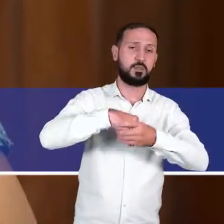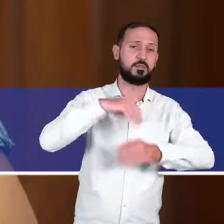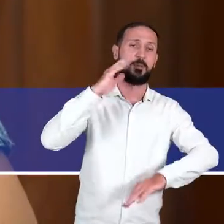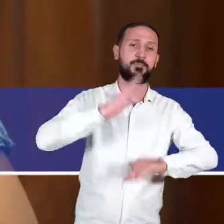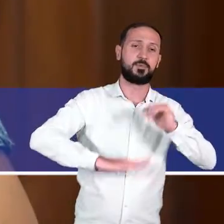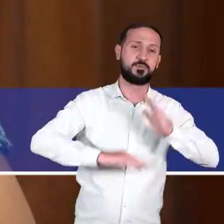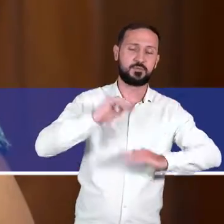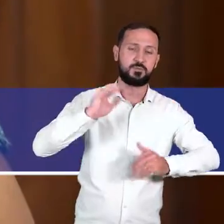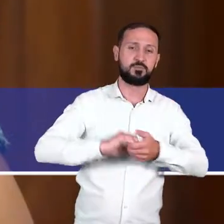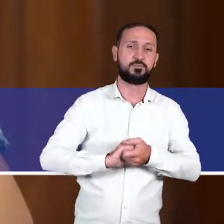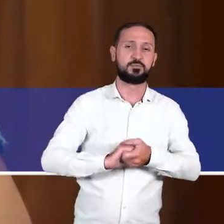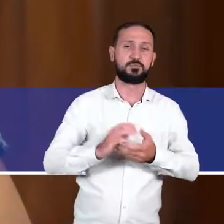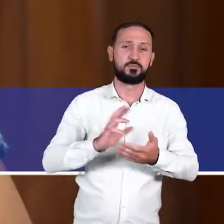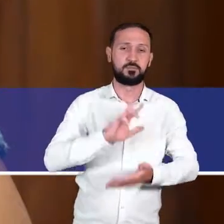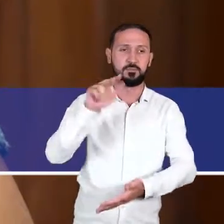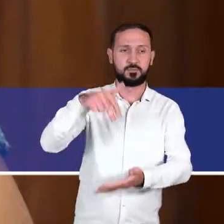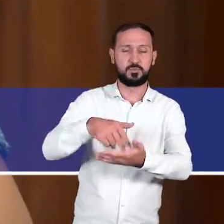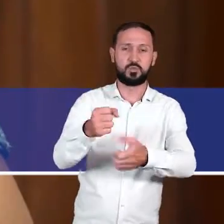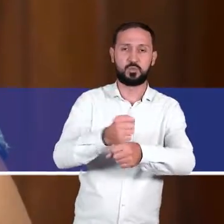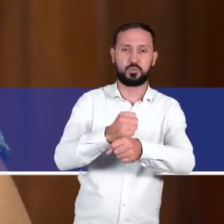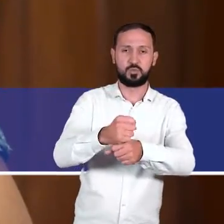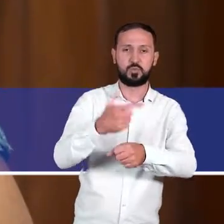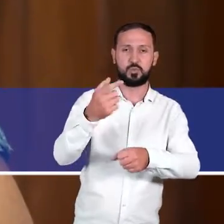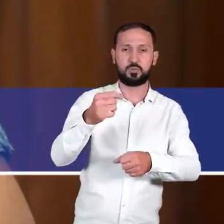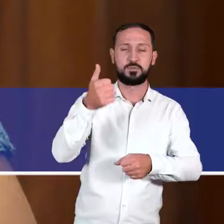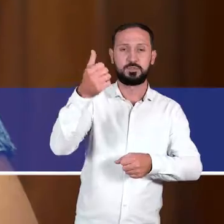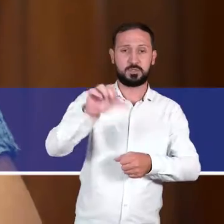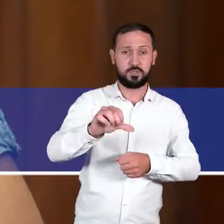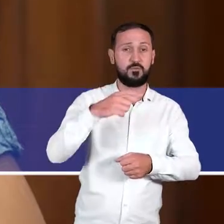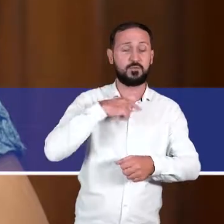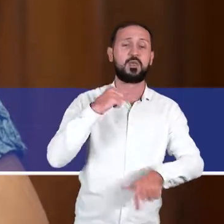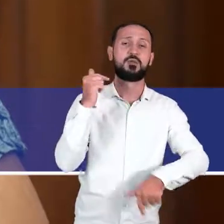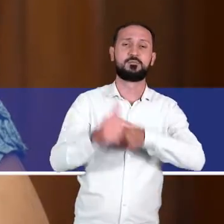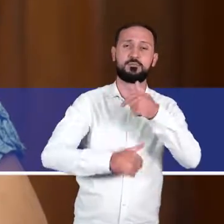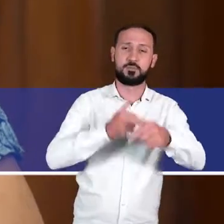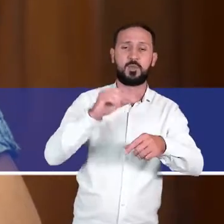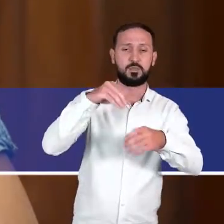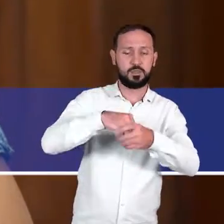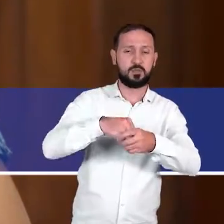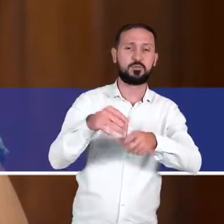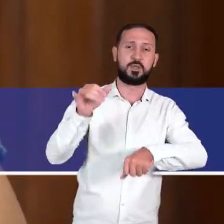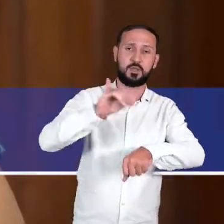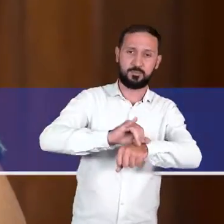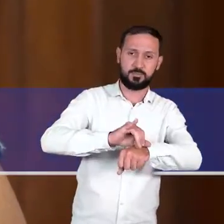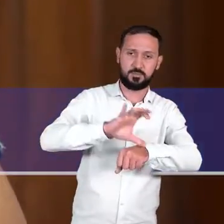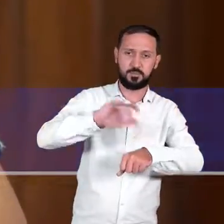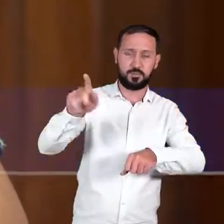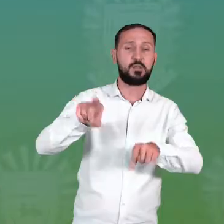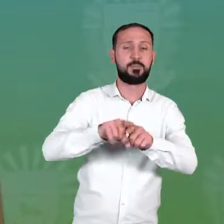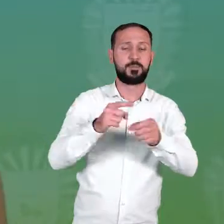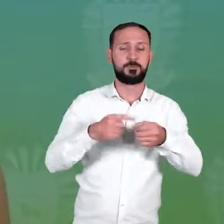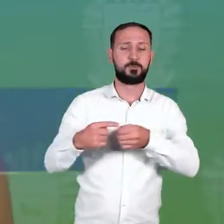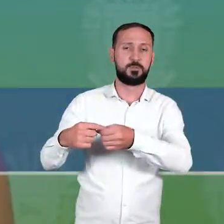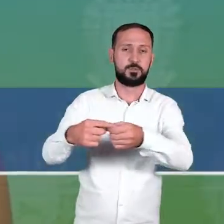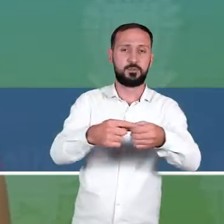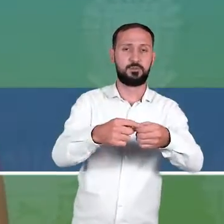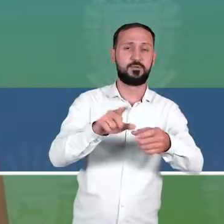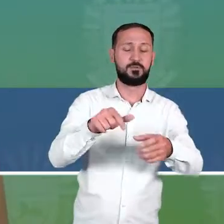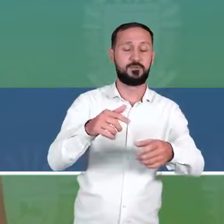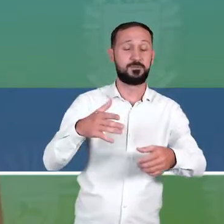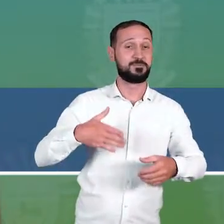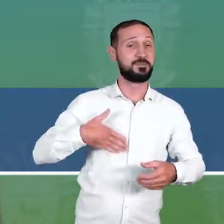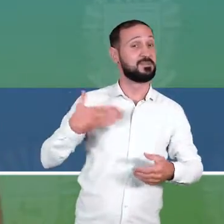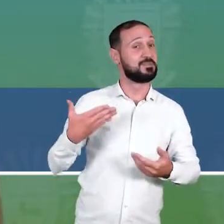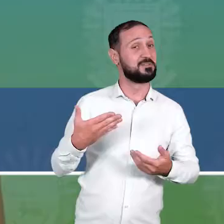A homenageada de 2019 tem trabalho reconhecido na capital e no interior do estado. Foi uma grande